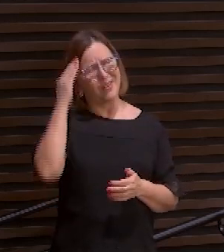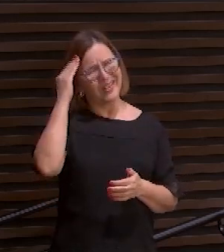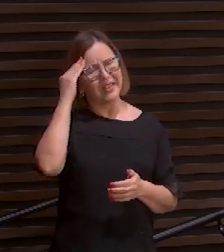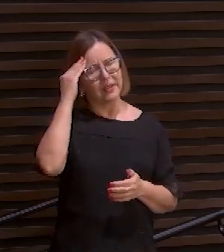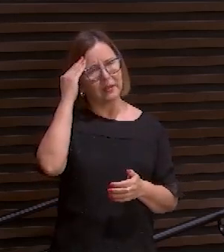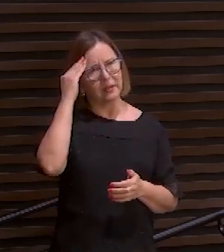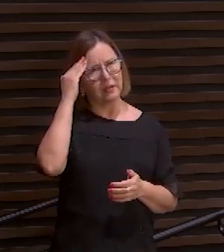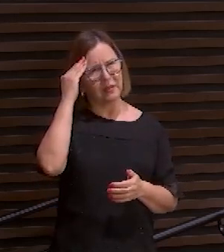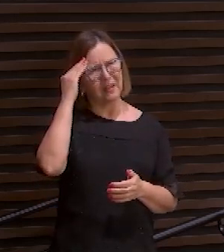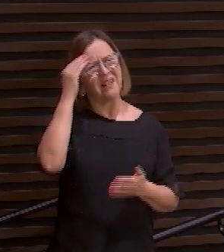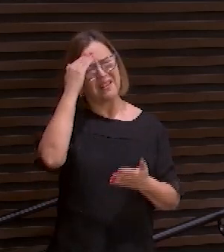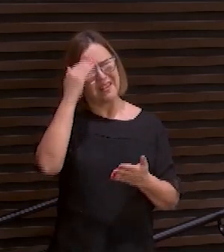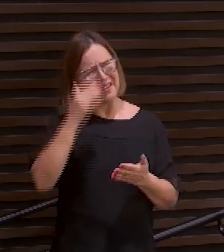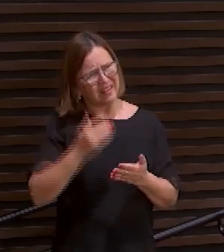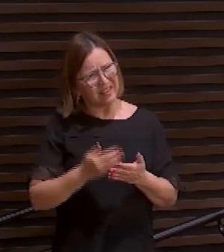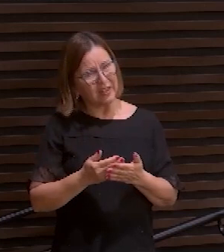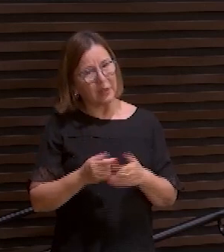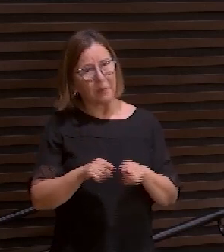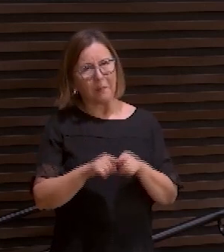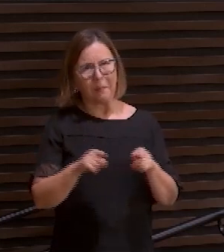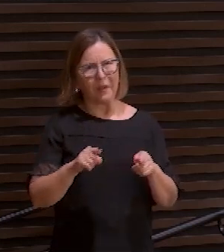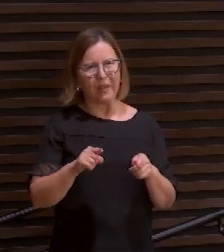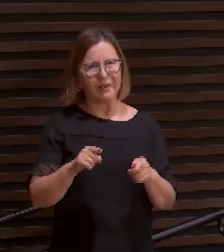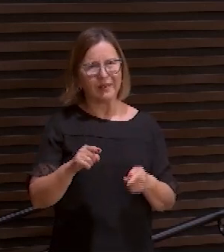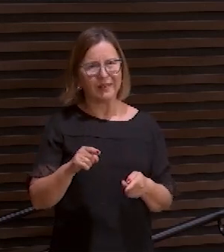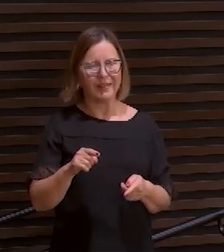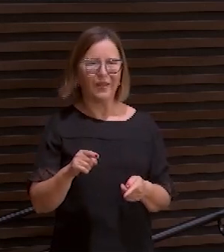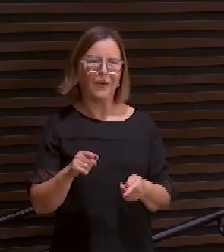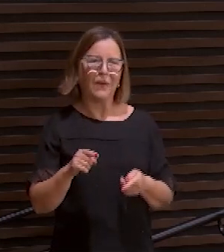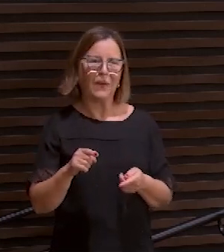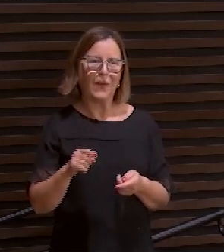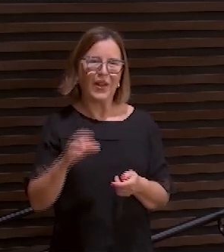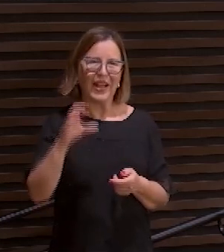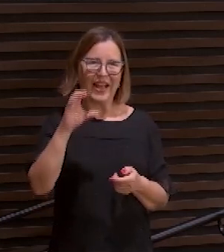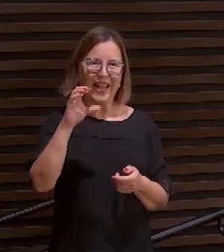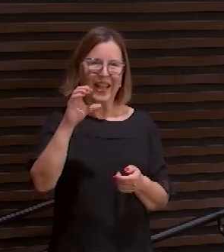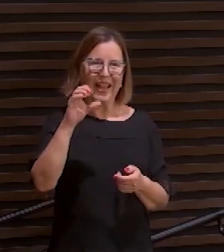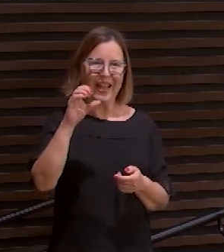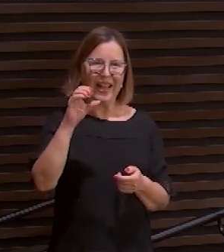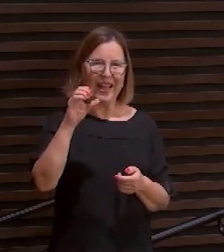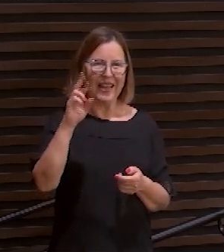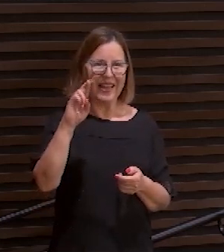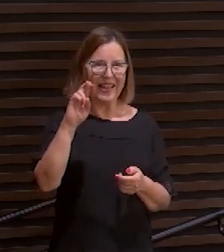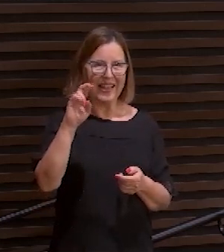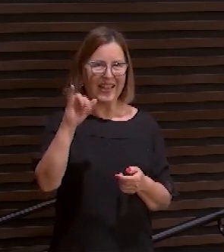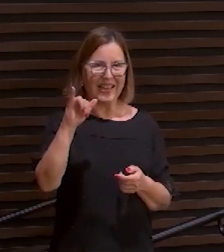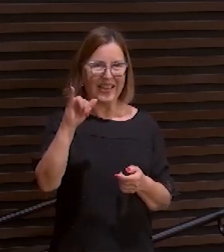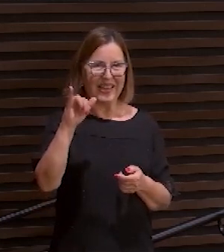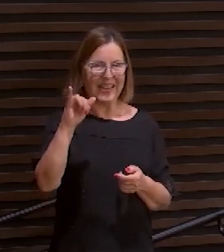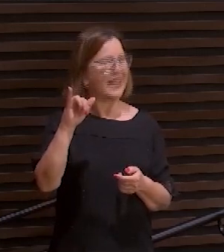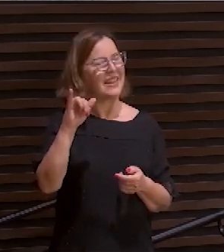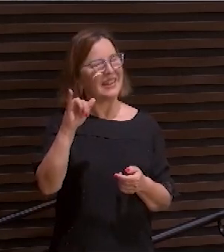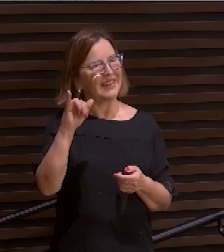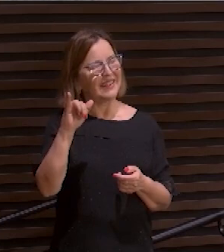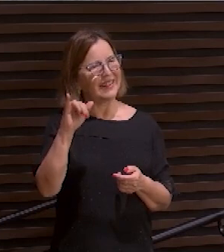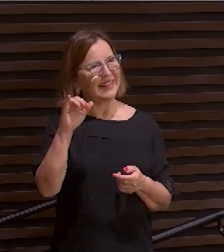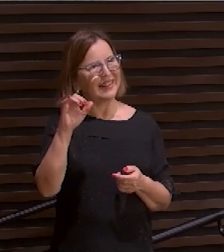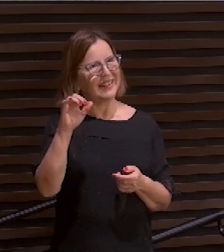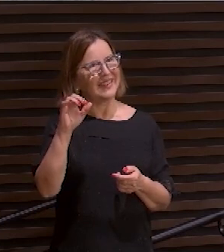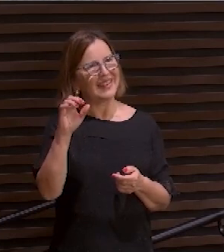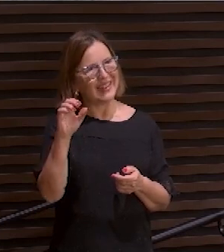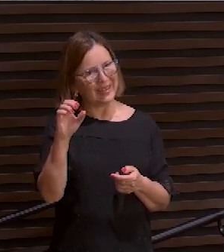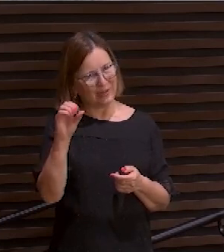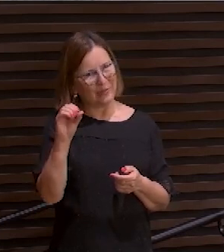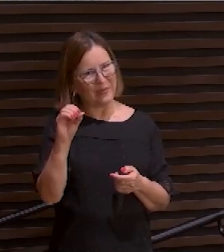Eu acredito que seja, mas eu não creio. Aí ele foi me dar uma aula do que é fé, do que é crer. Ele disse,